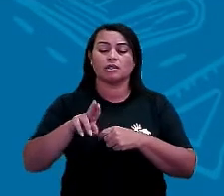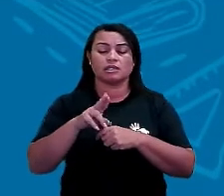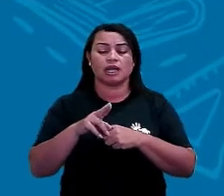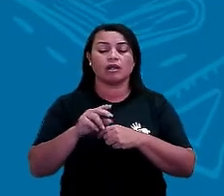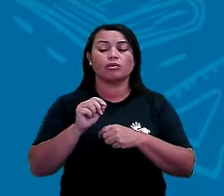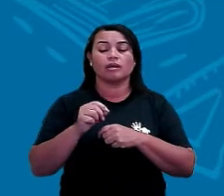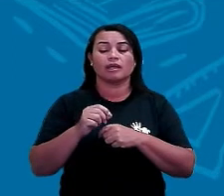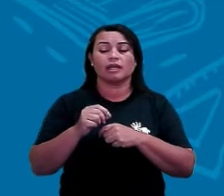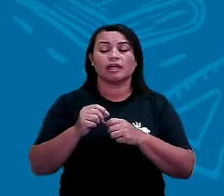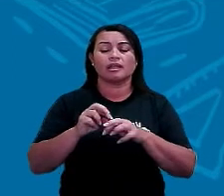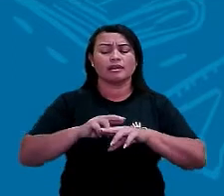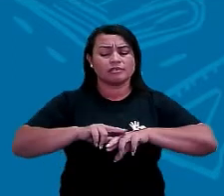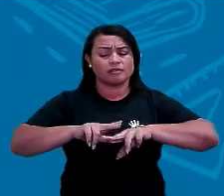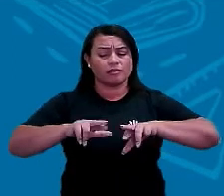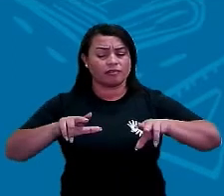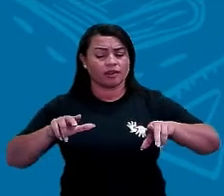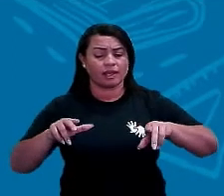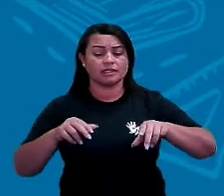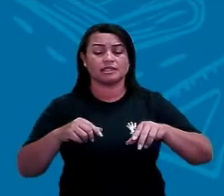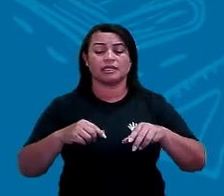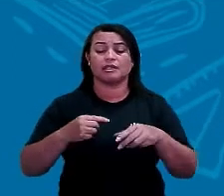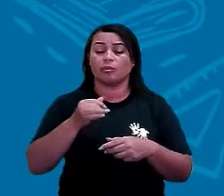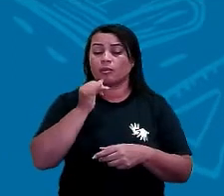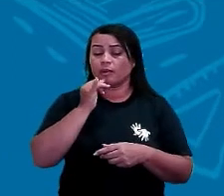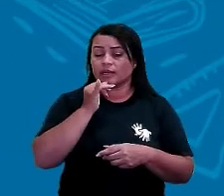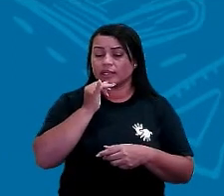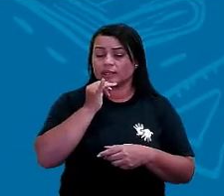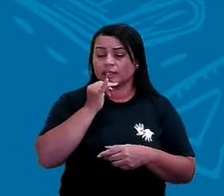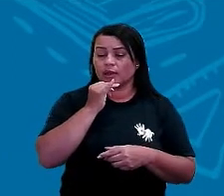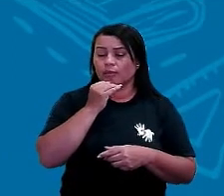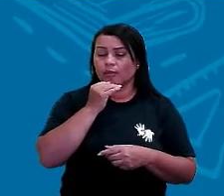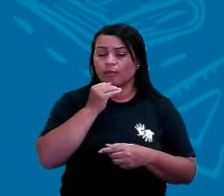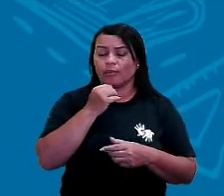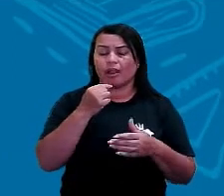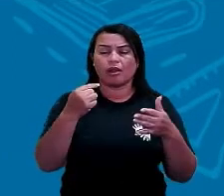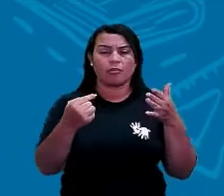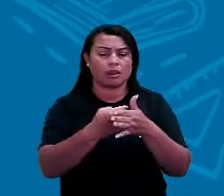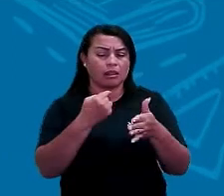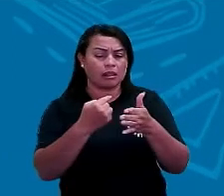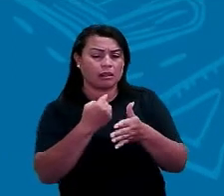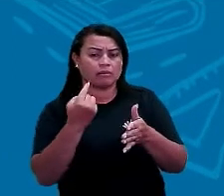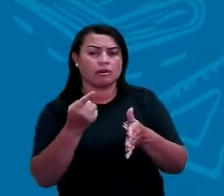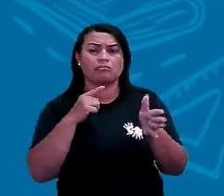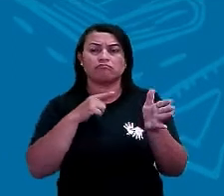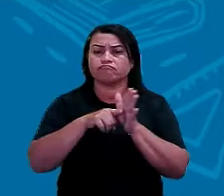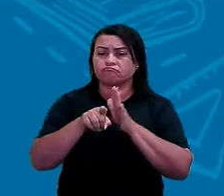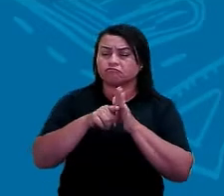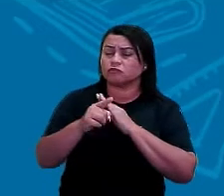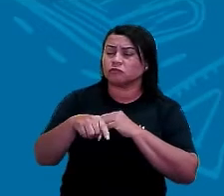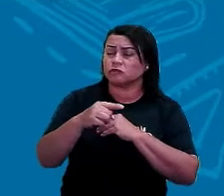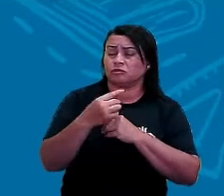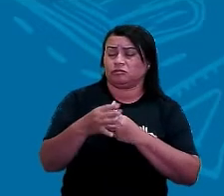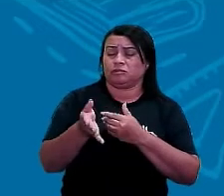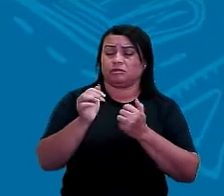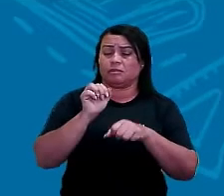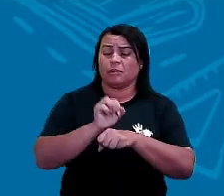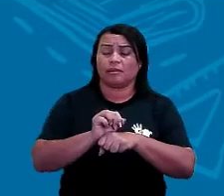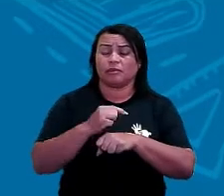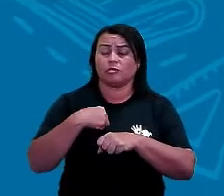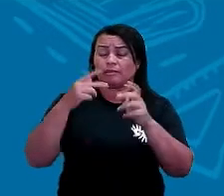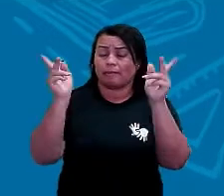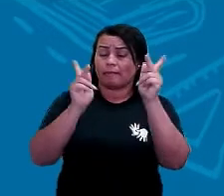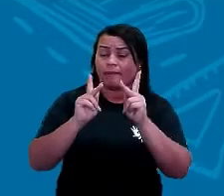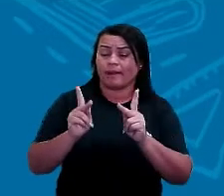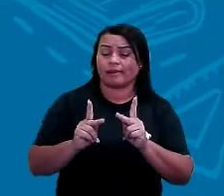frase. Esses porquês não bastam para você me deixar em paz. Nesse sentido,